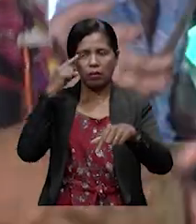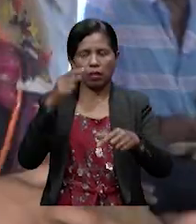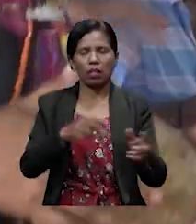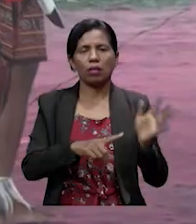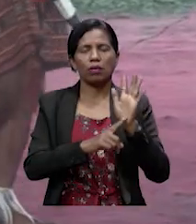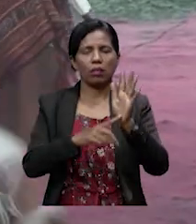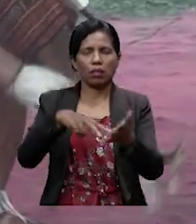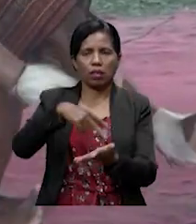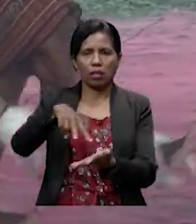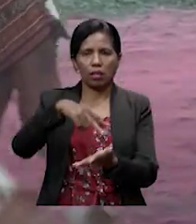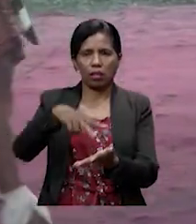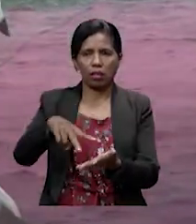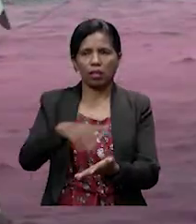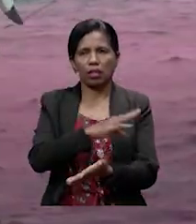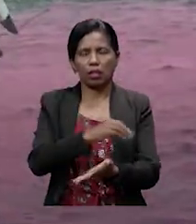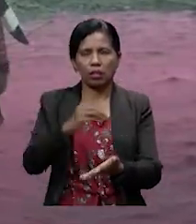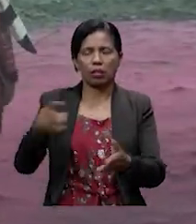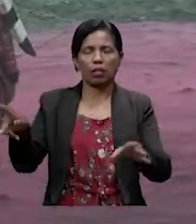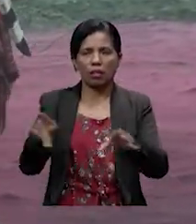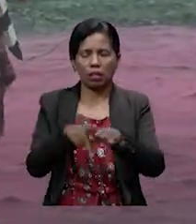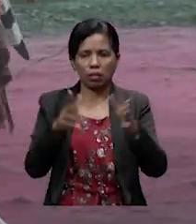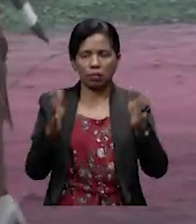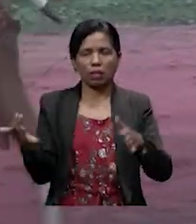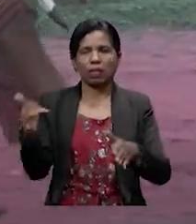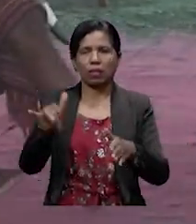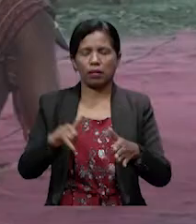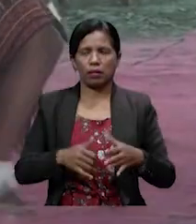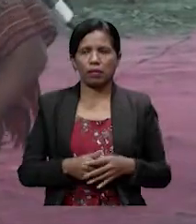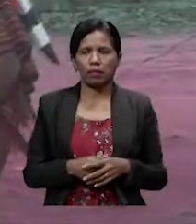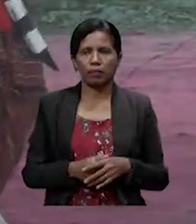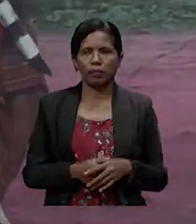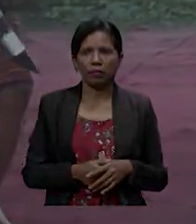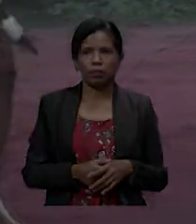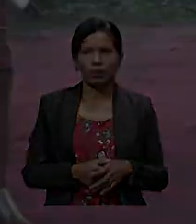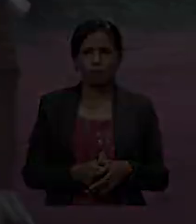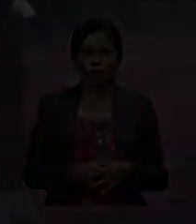dança cultural nebe anima tebes participantes ira. Jimmy Fernandes, GMN.